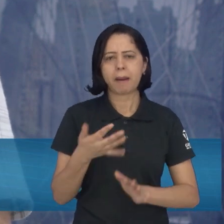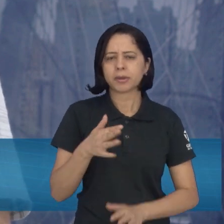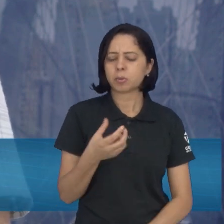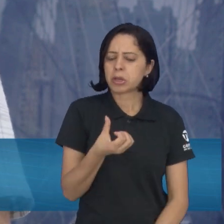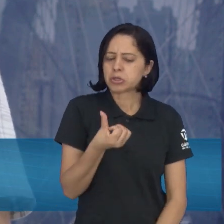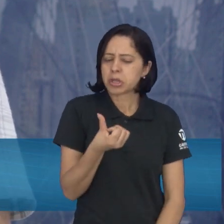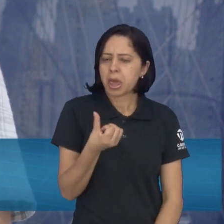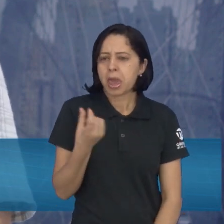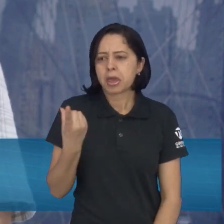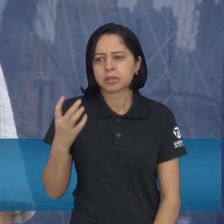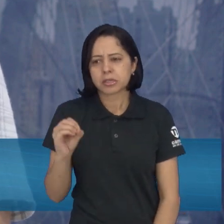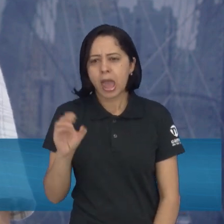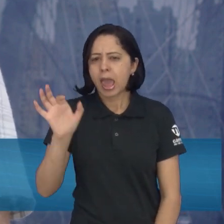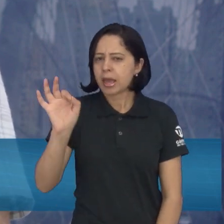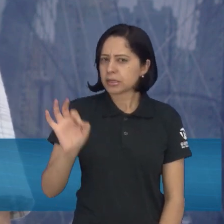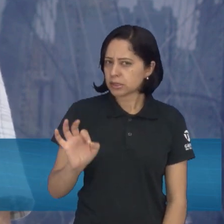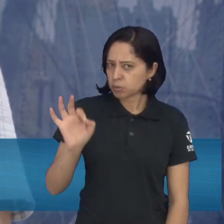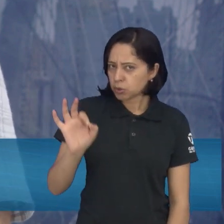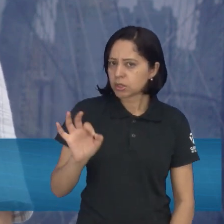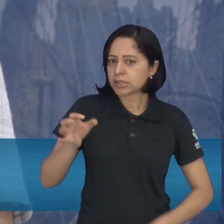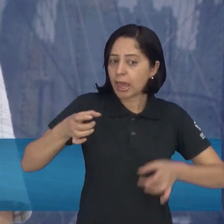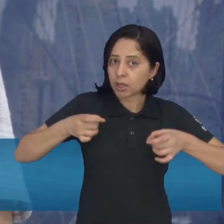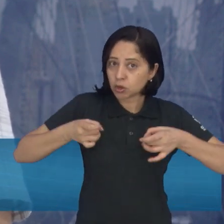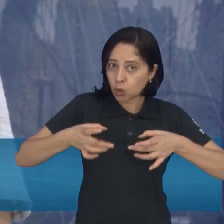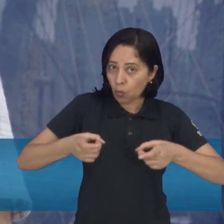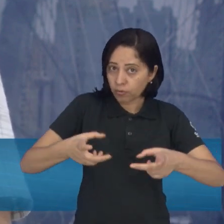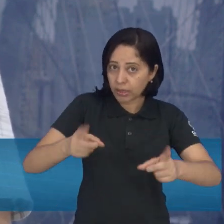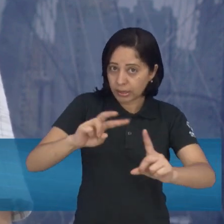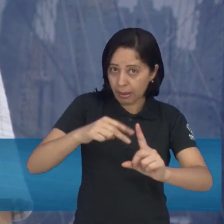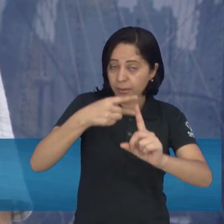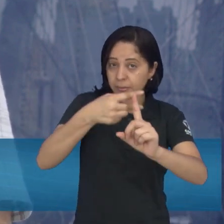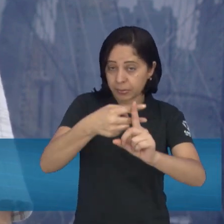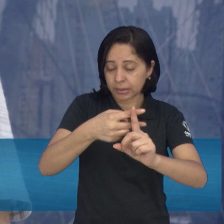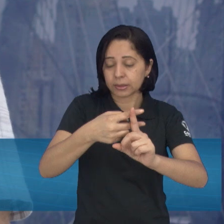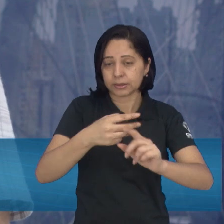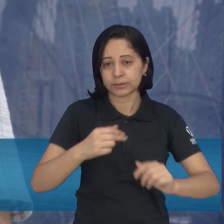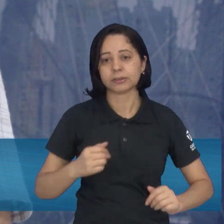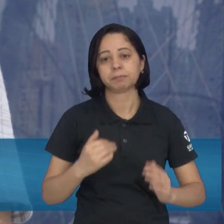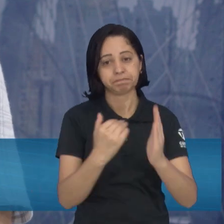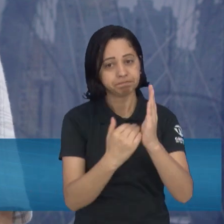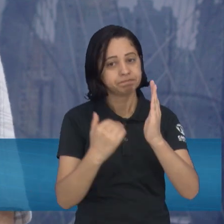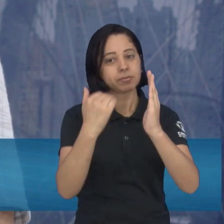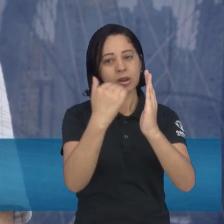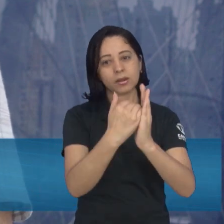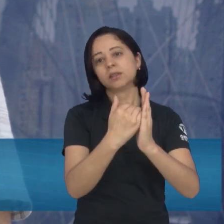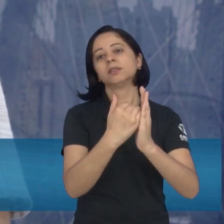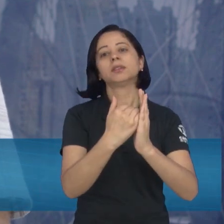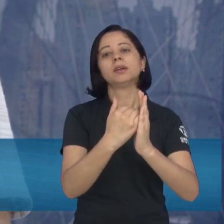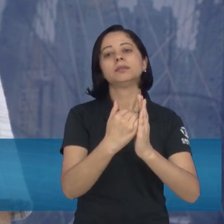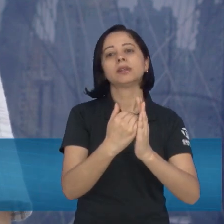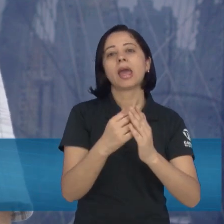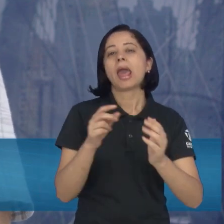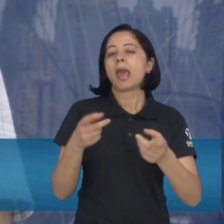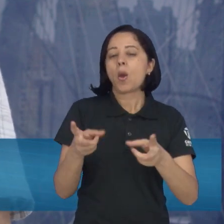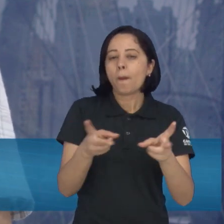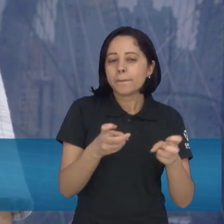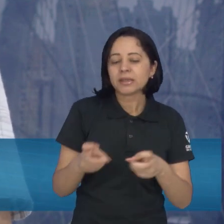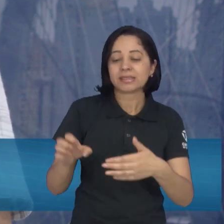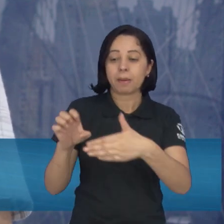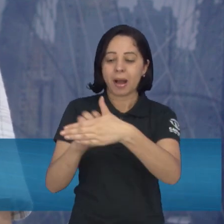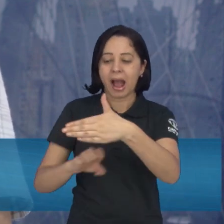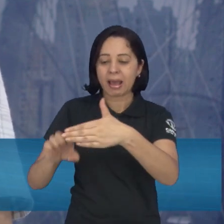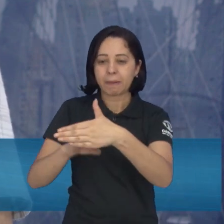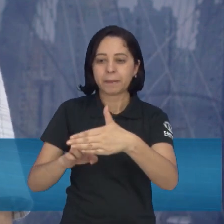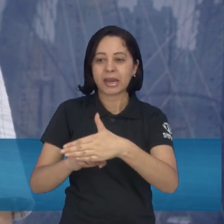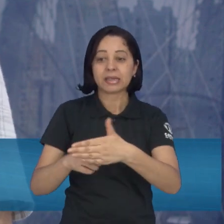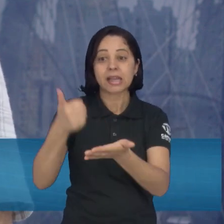10%. É um pouco mais moderado, mesmo assim é um crescimento robusto, né? A gente vê as empresas contratando, a gente